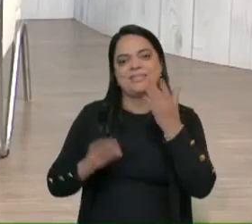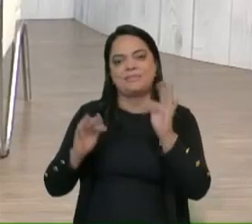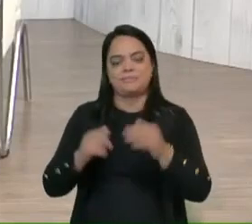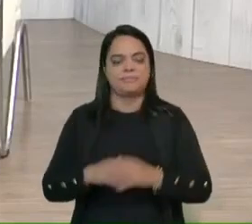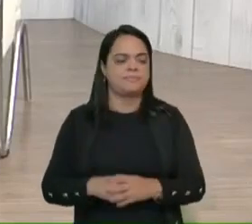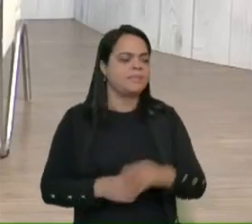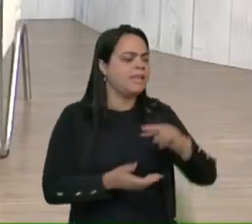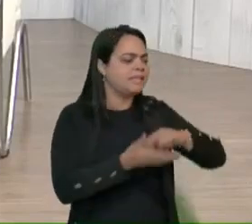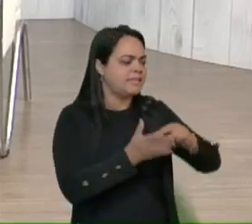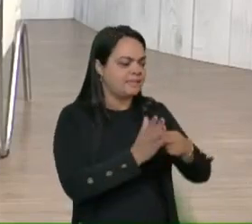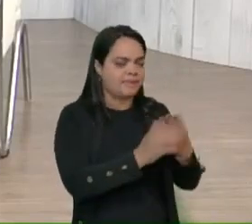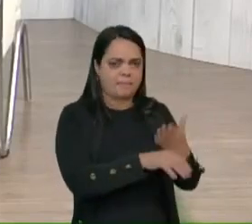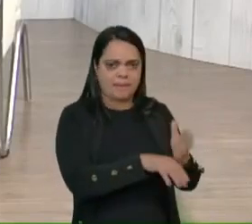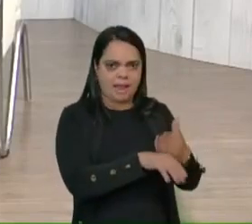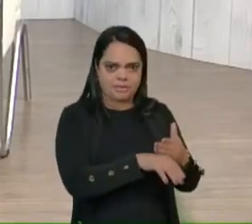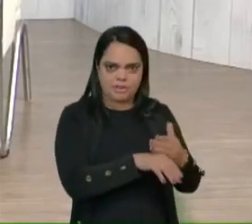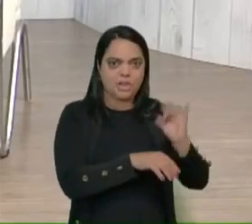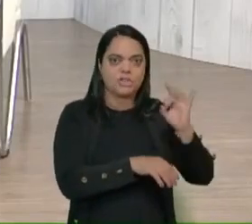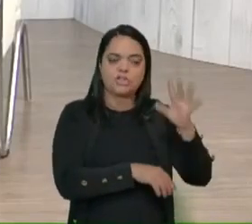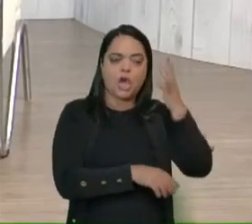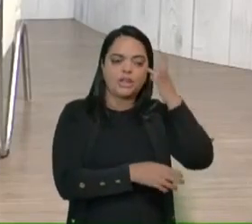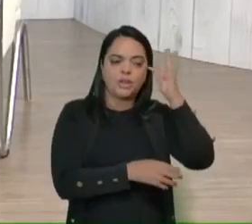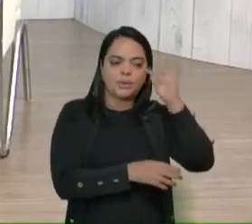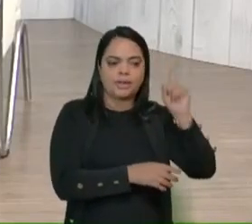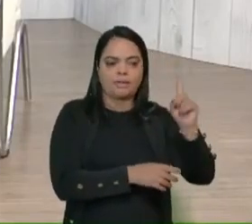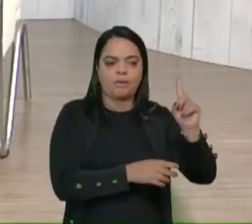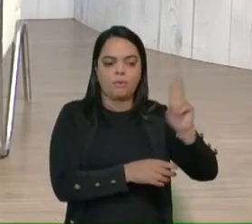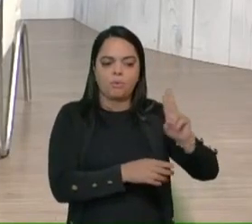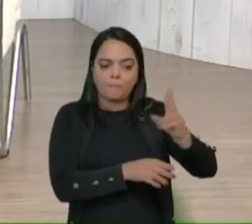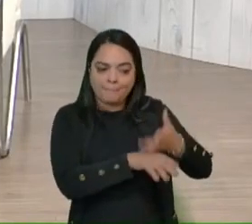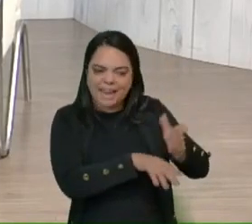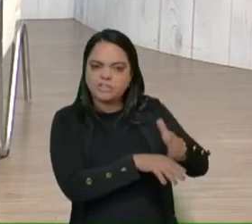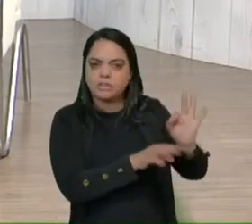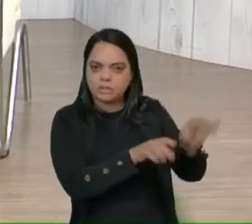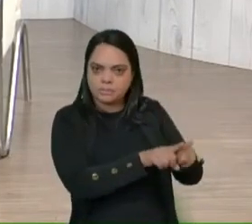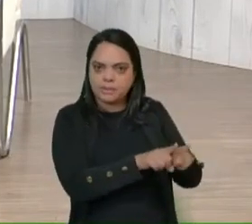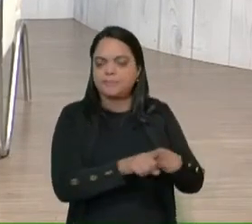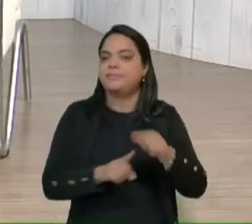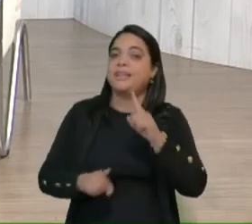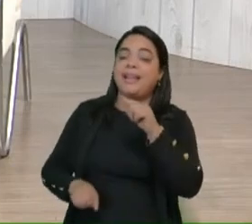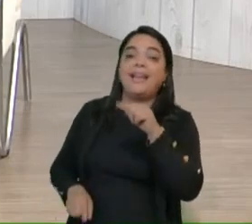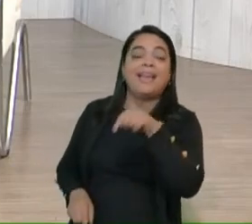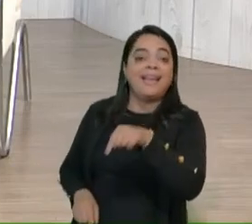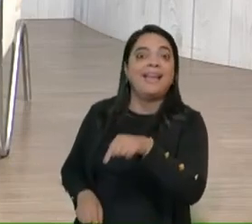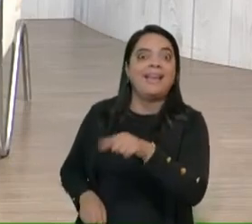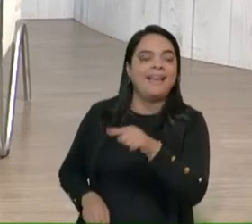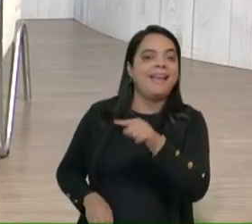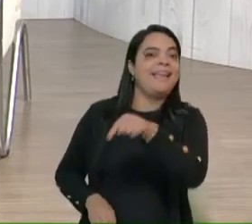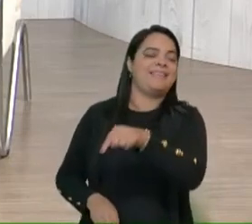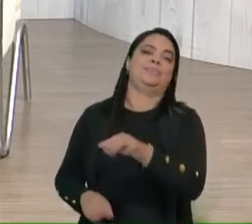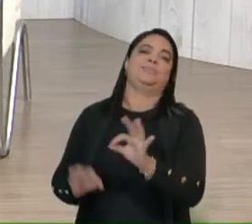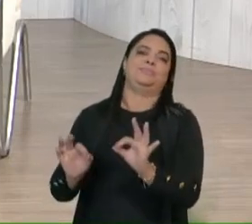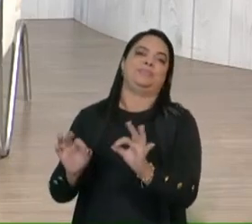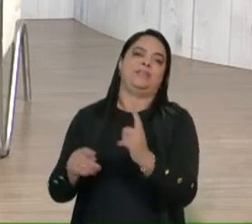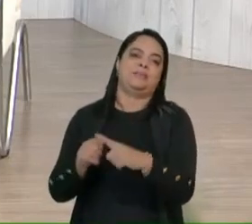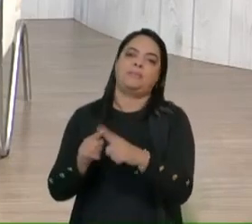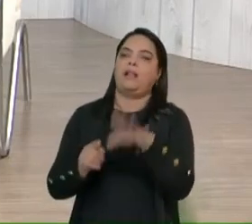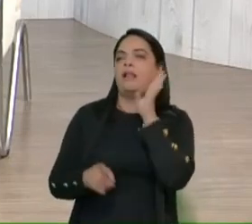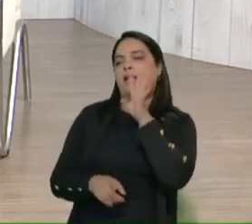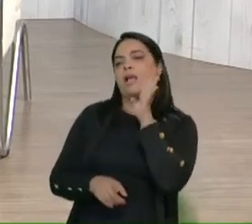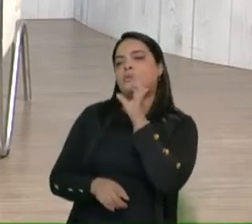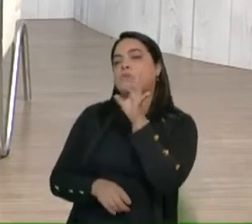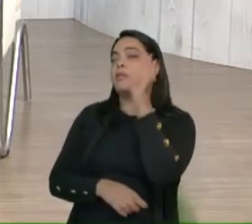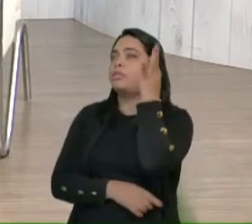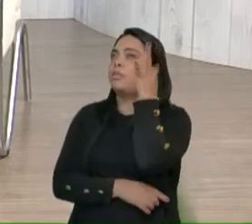prática não só na teoria basicamente is Isso é isso é justamente isso né porque senão é muito legal ficar na teoria